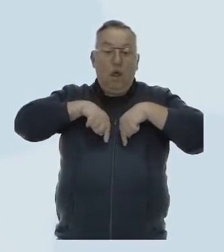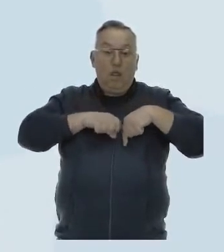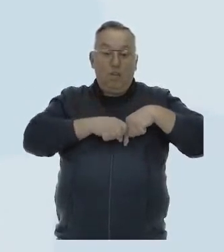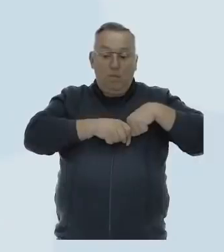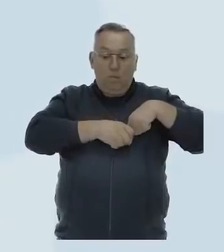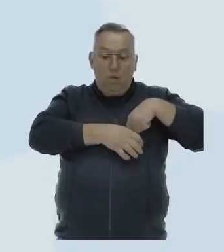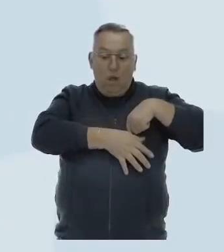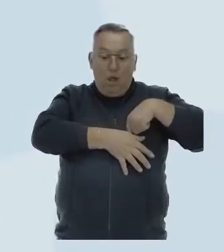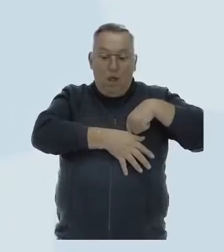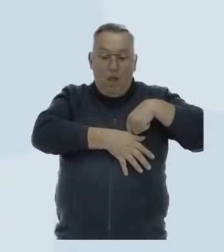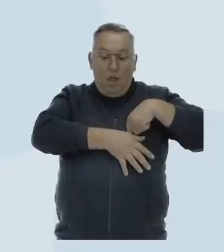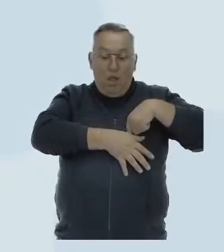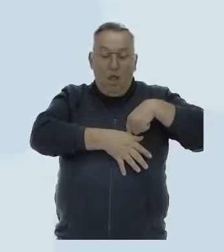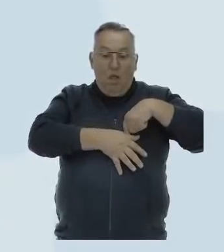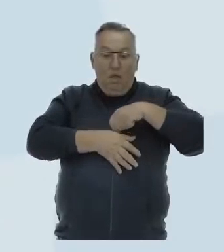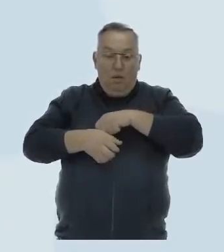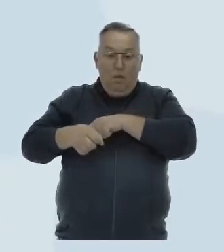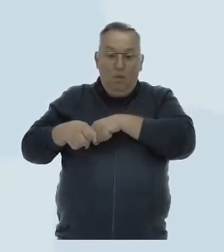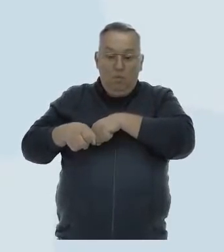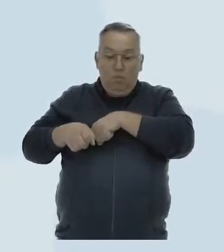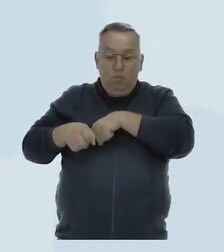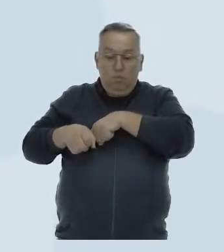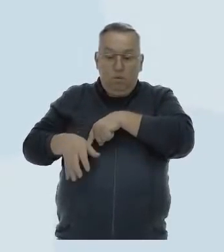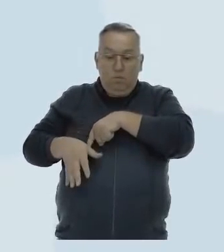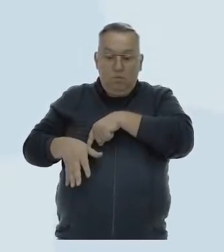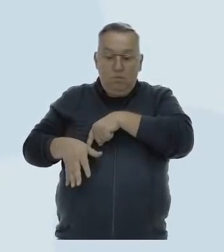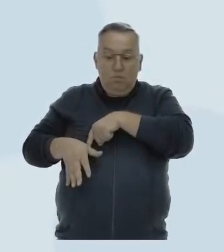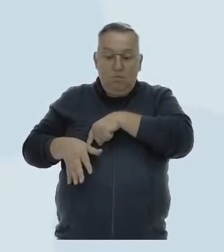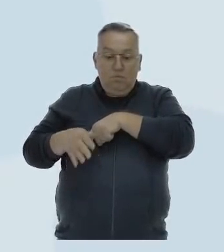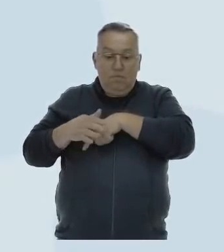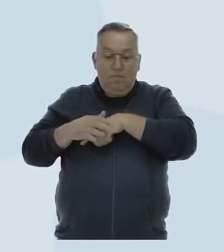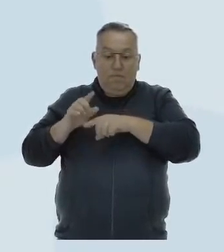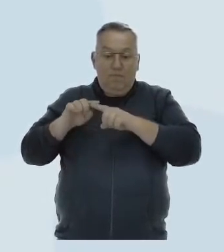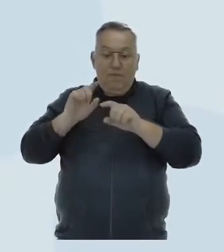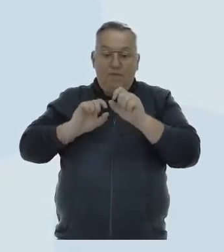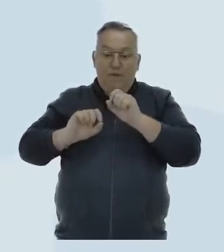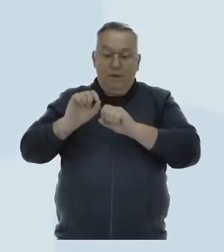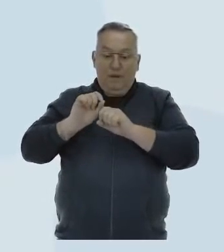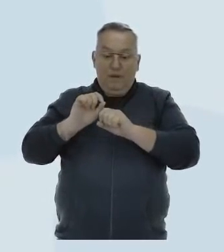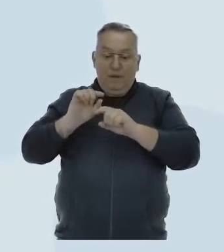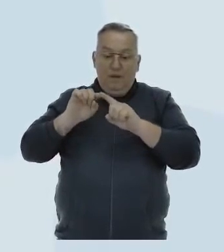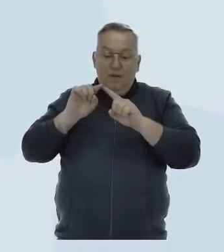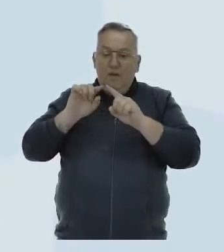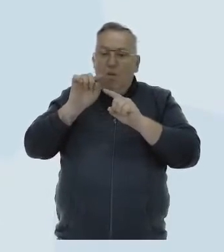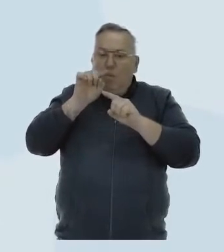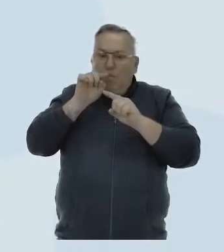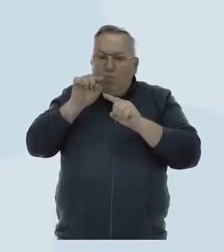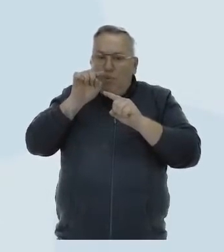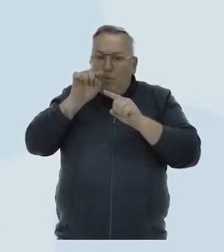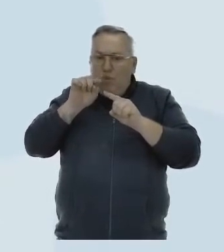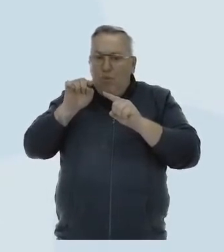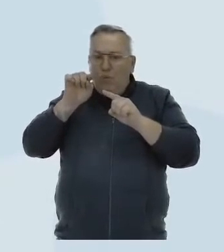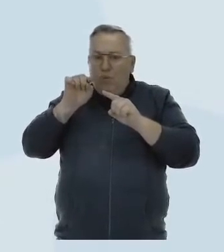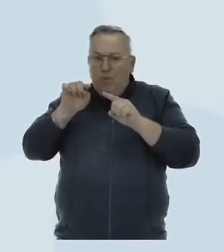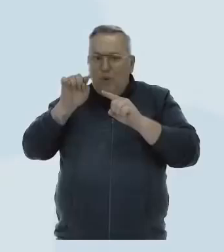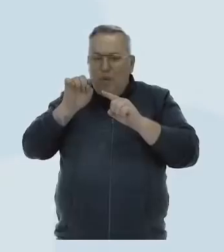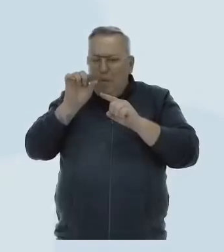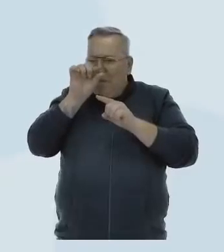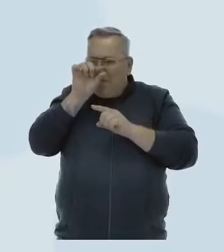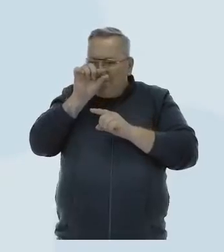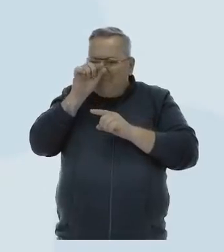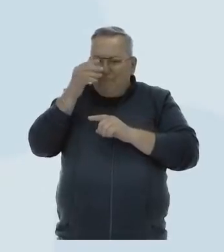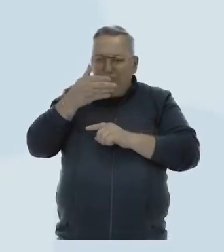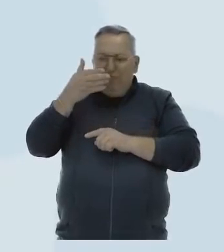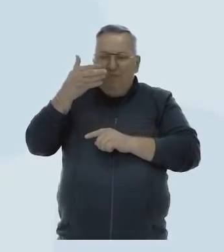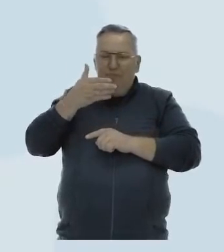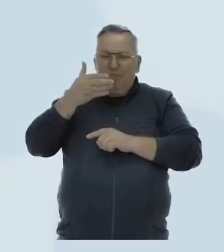vendo aqui, esse aqui é bronquíolo, tá bom? E aqui vai ter uns saquinhos microscópios assim, microscópicos, né?